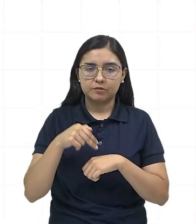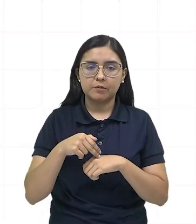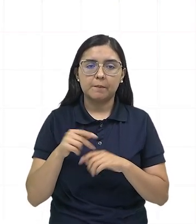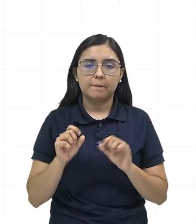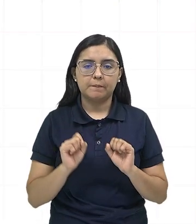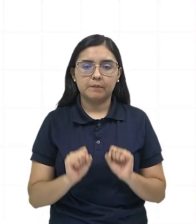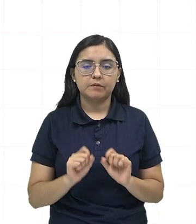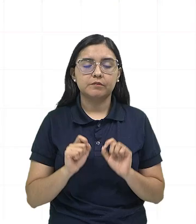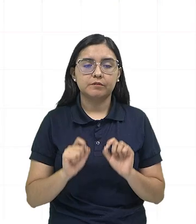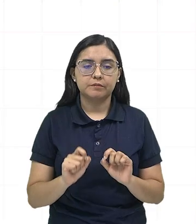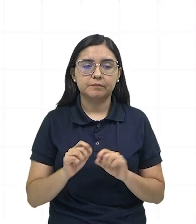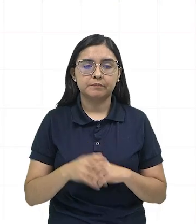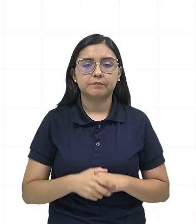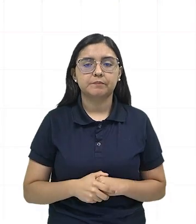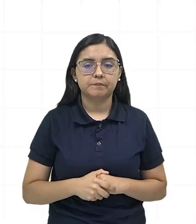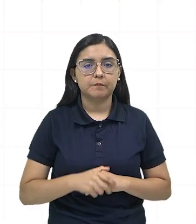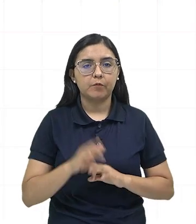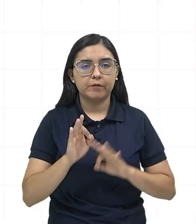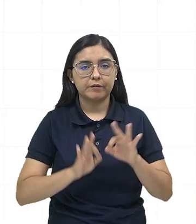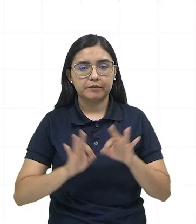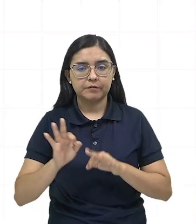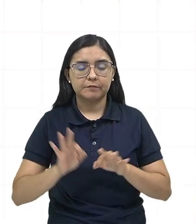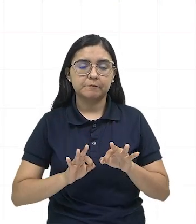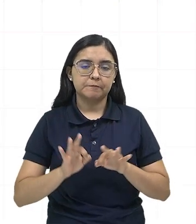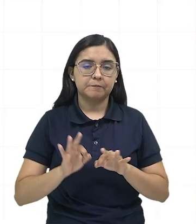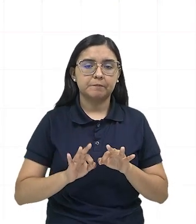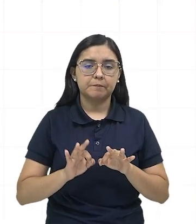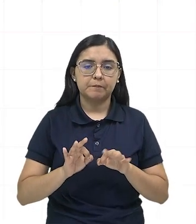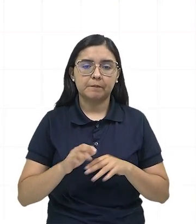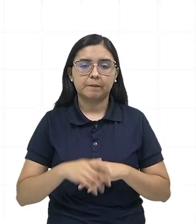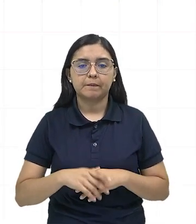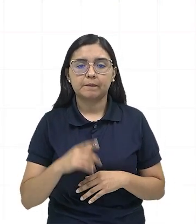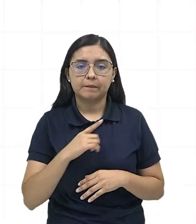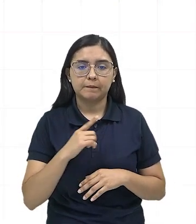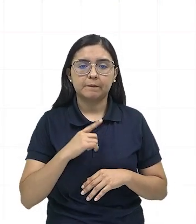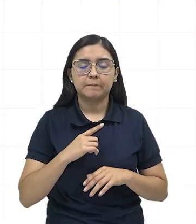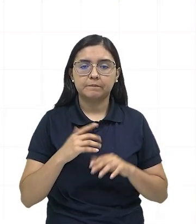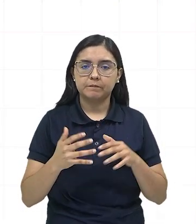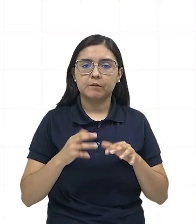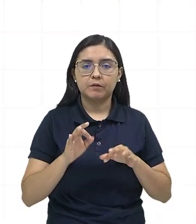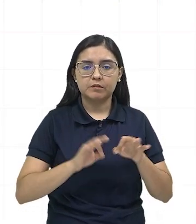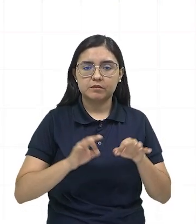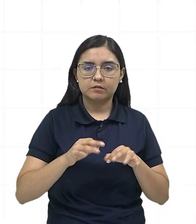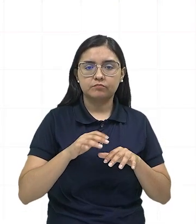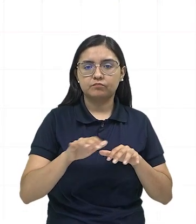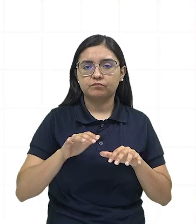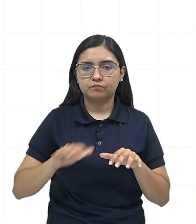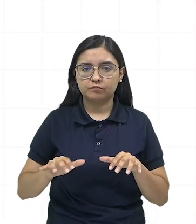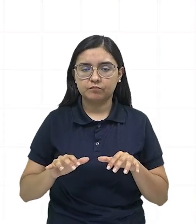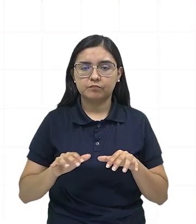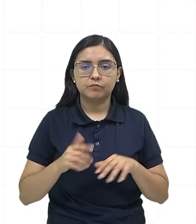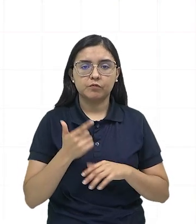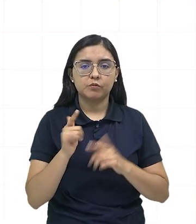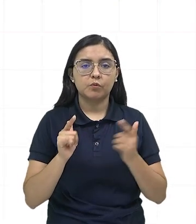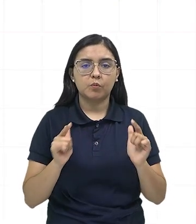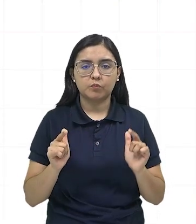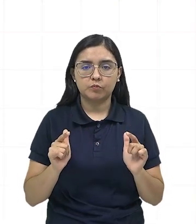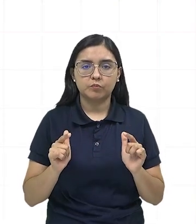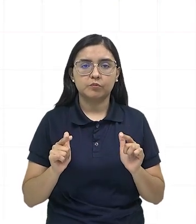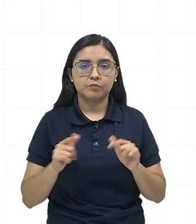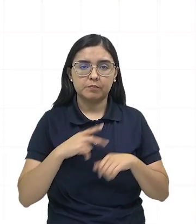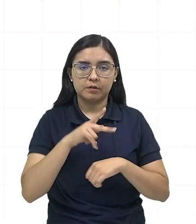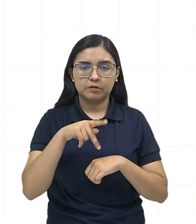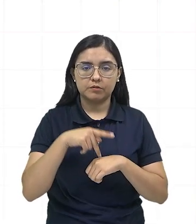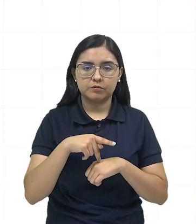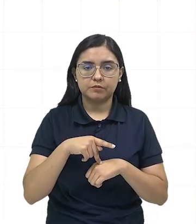podem estar distribuídas em diferentes estados, ou seja, né, outros países.